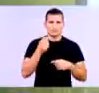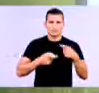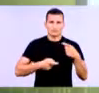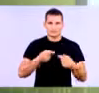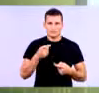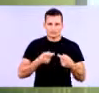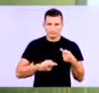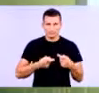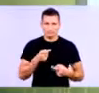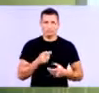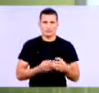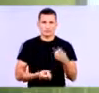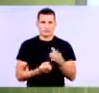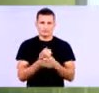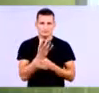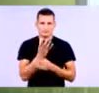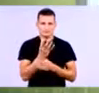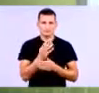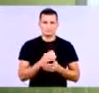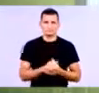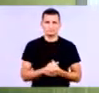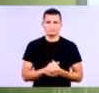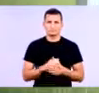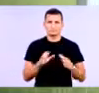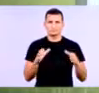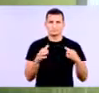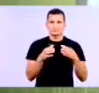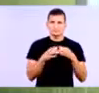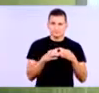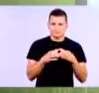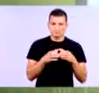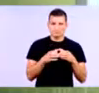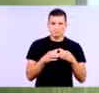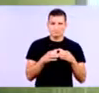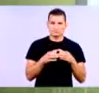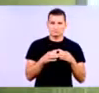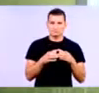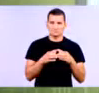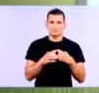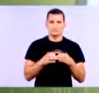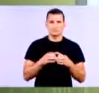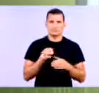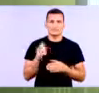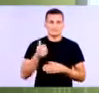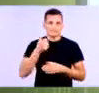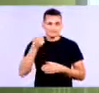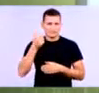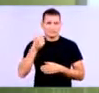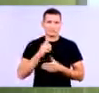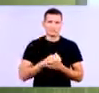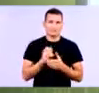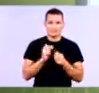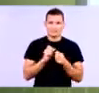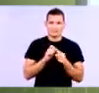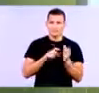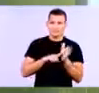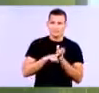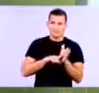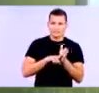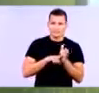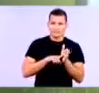políticas sejam criadas em conjunto com os funcionários. Primeiro, quando vai fazer o